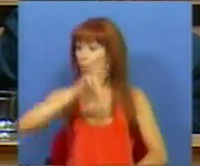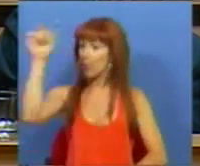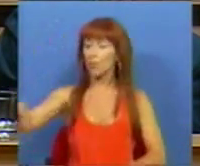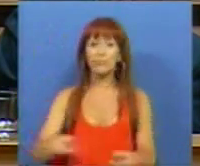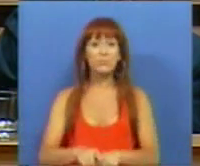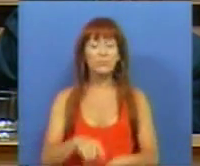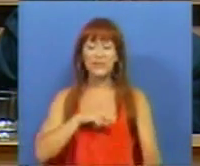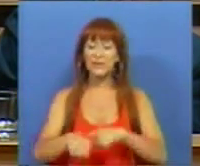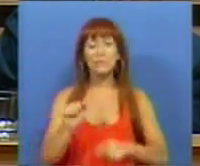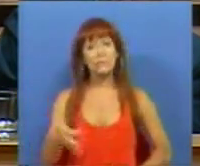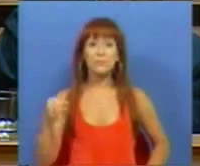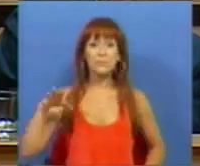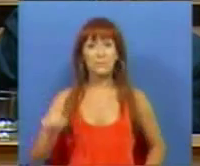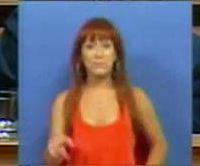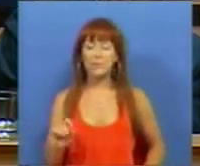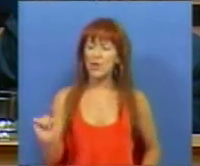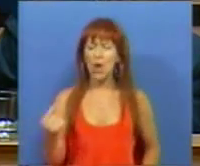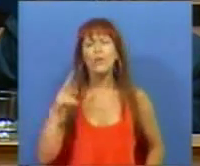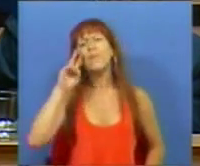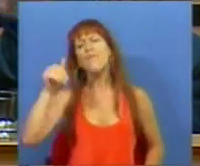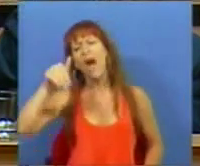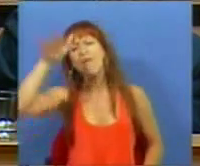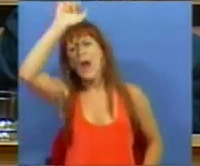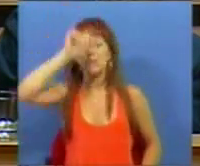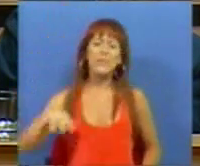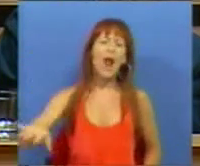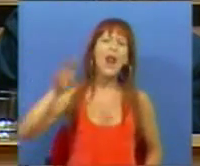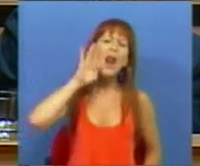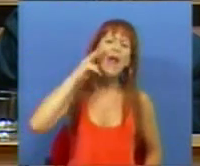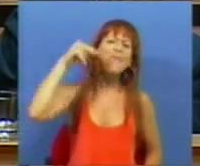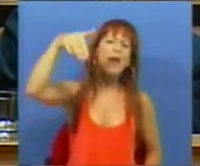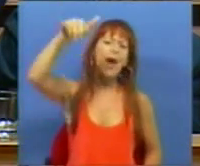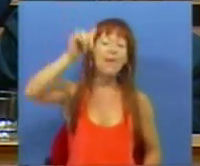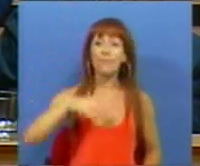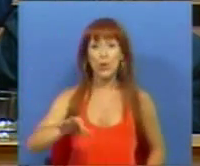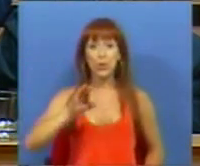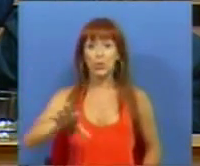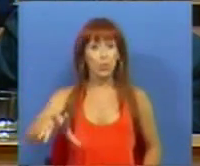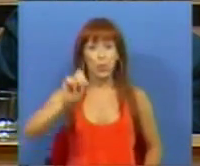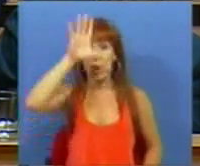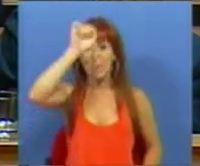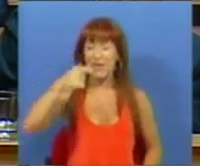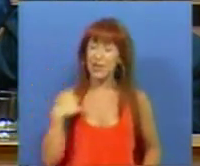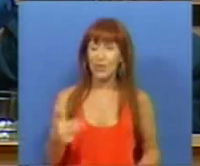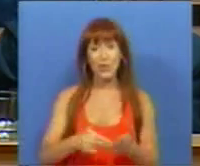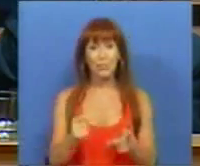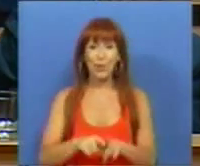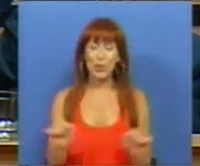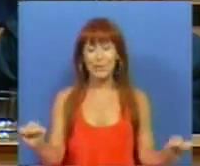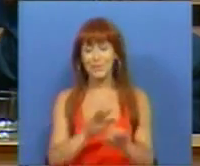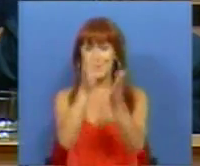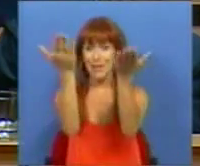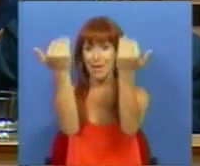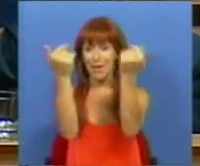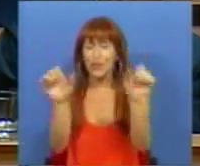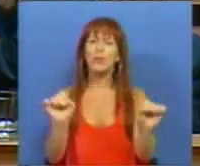de deputados do Partido Socialista. Logo se vê, nenhum ministro, aliás, e estamos à espera das